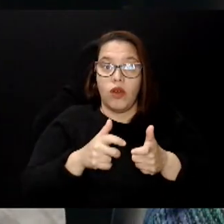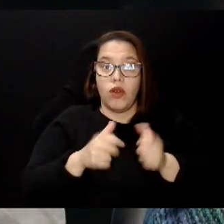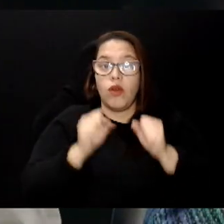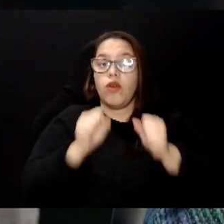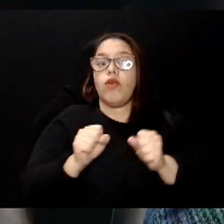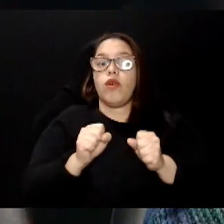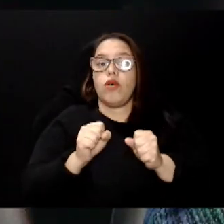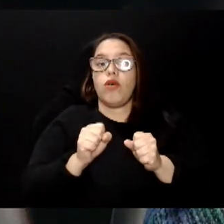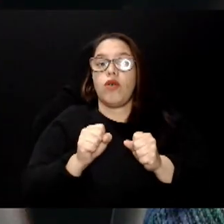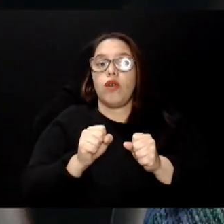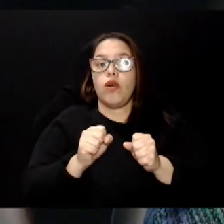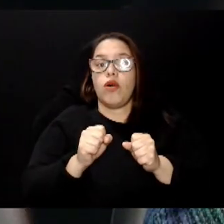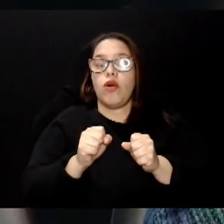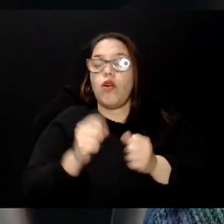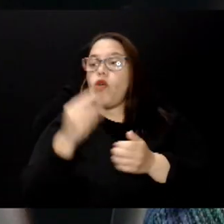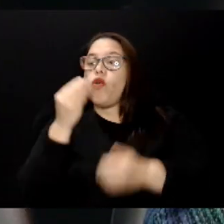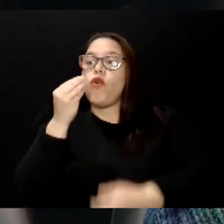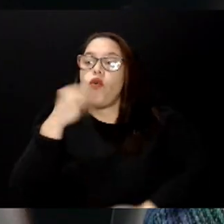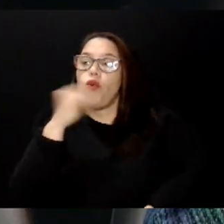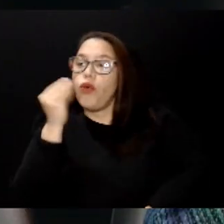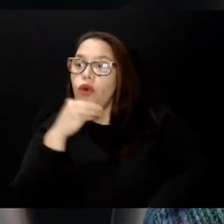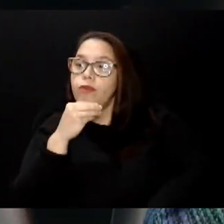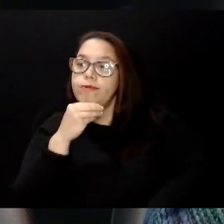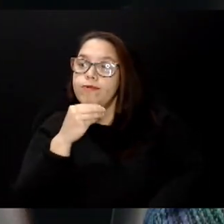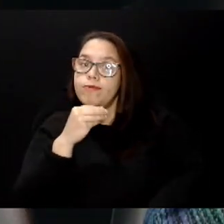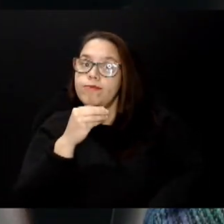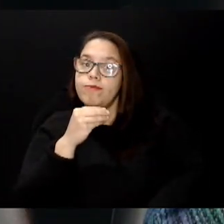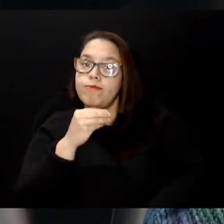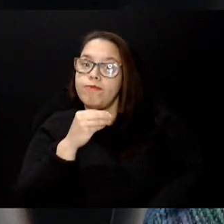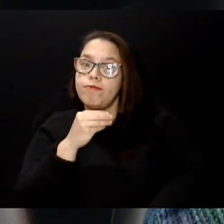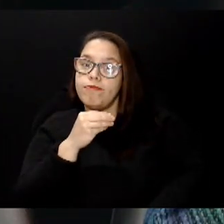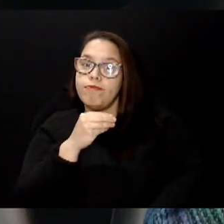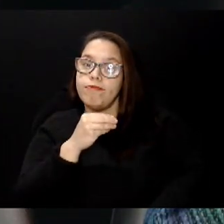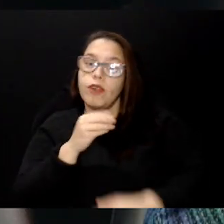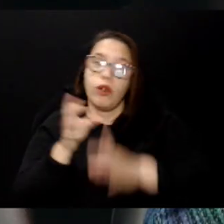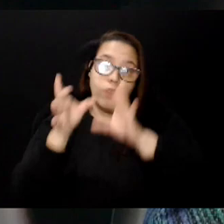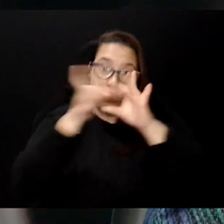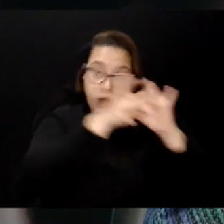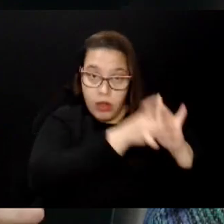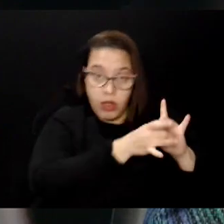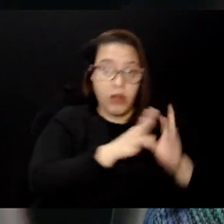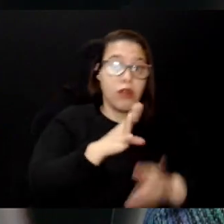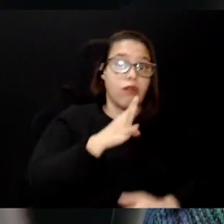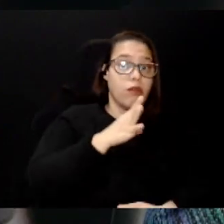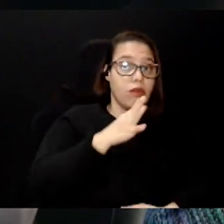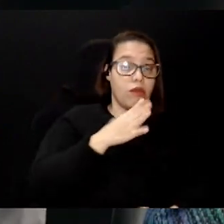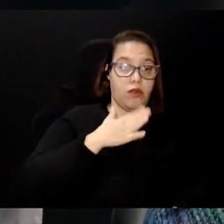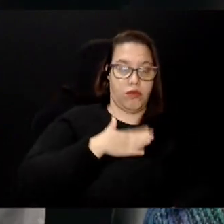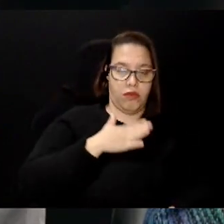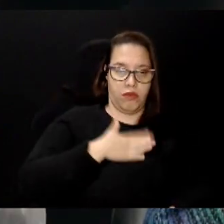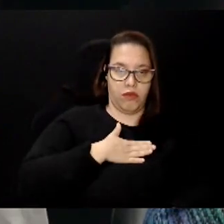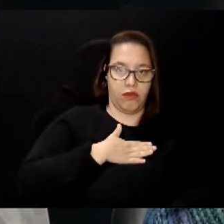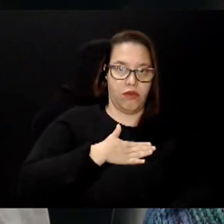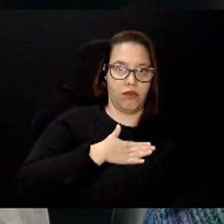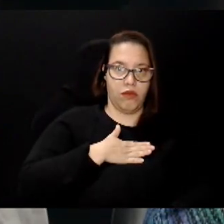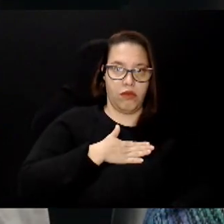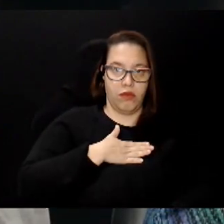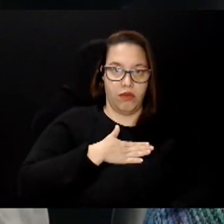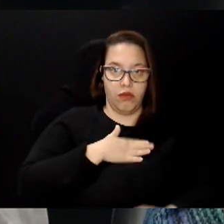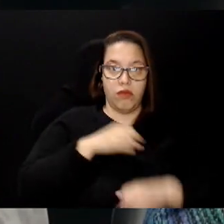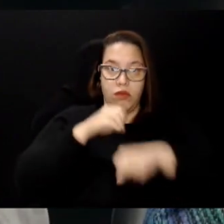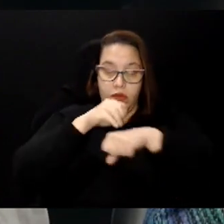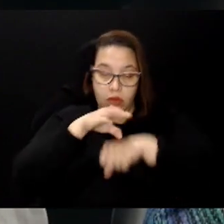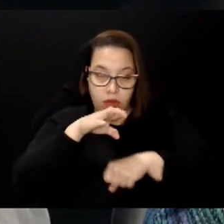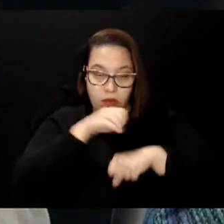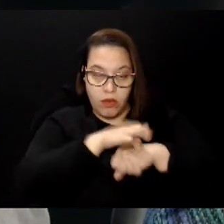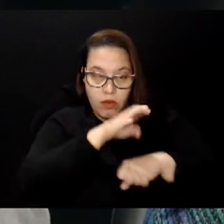algo. Aí eu começo a usar o contexto que ele conhece de mim para me dar dicas de coisas que eu